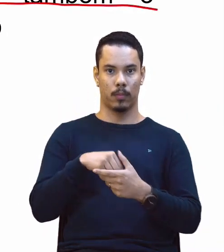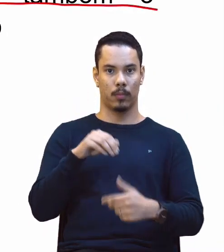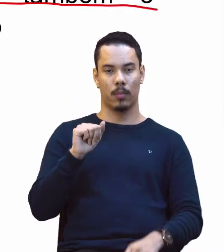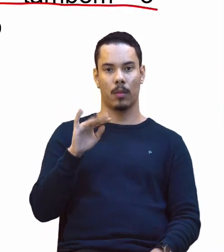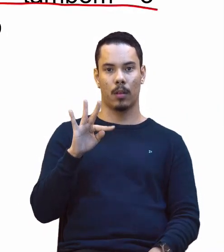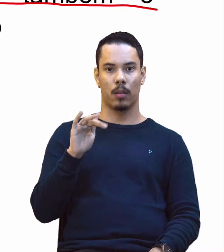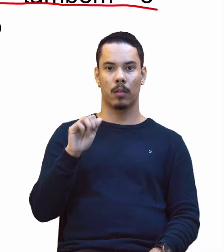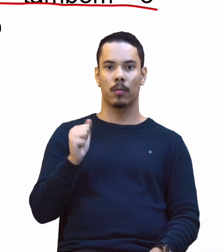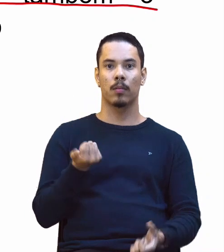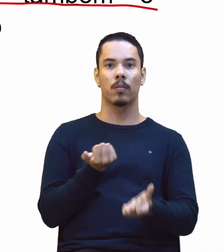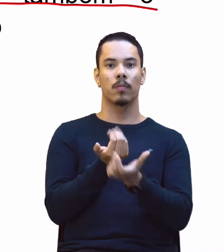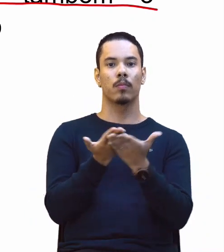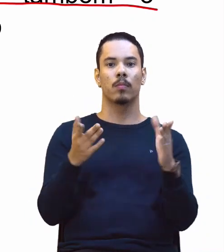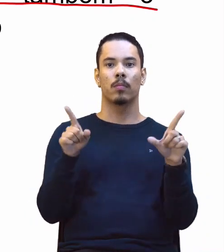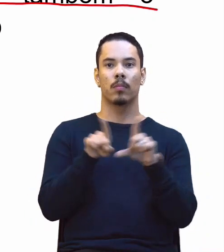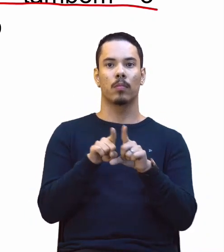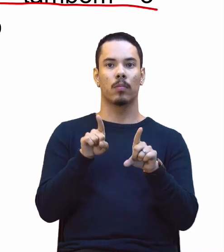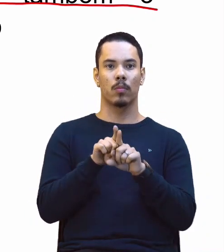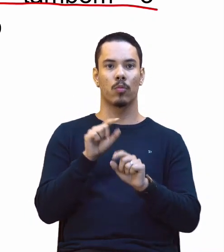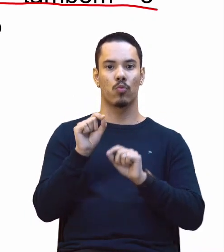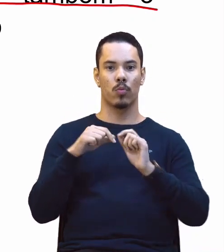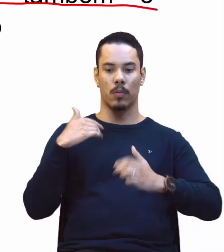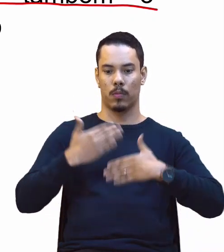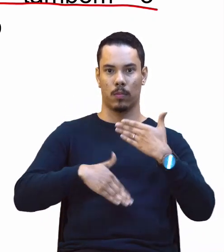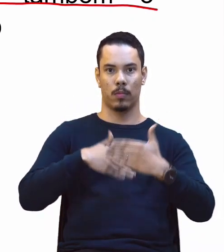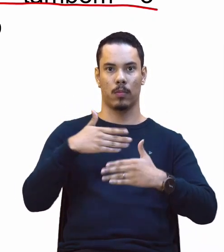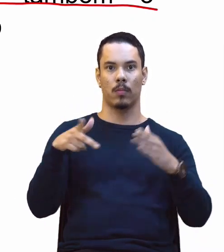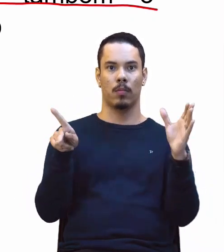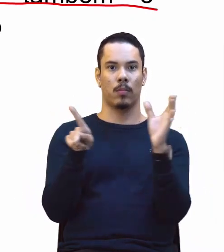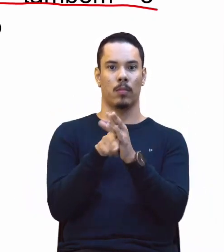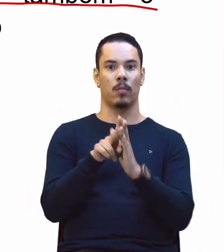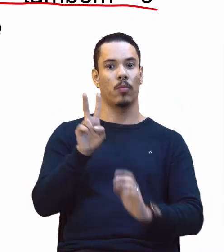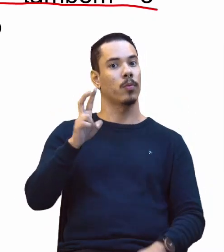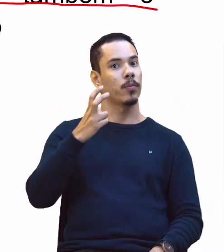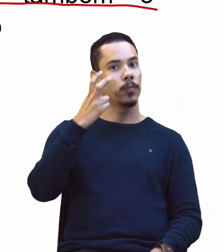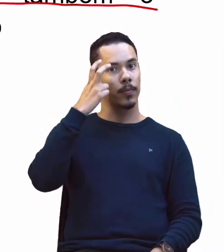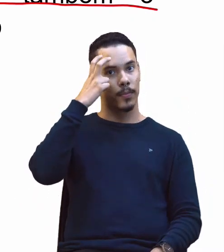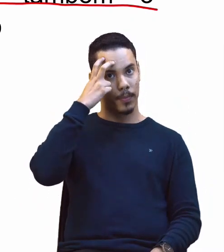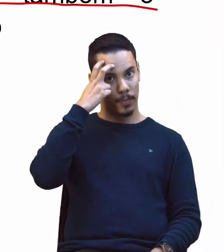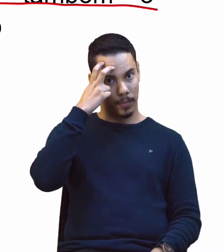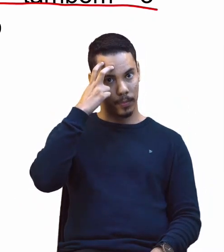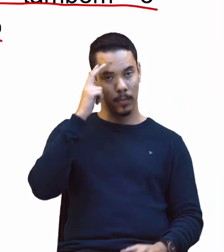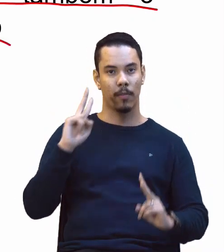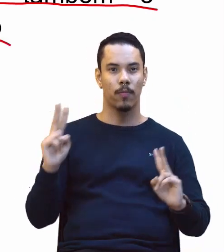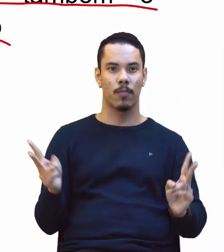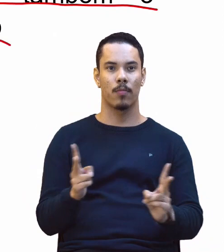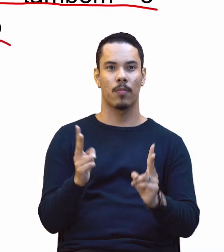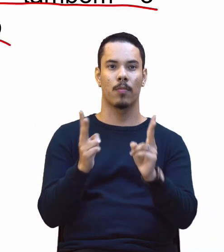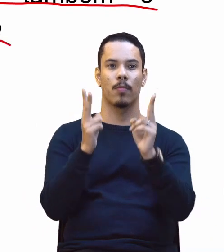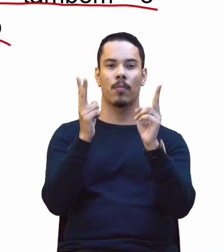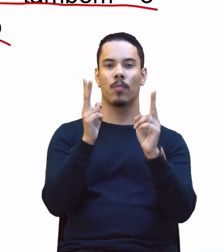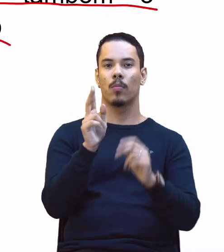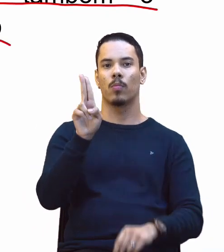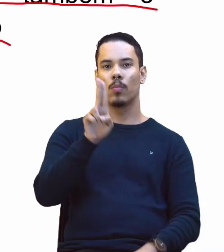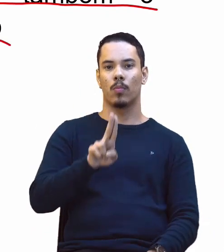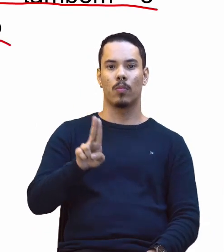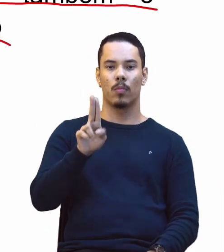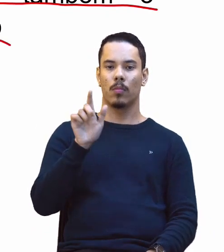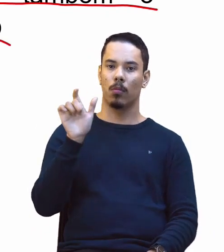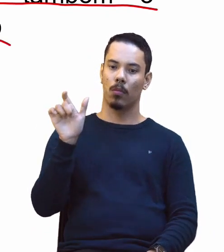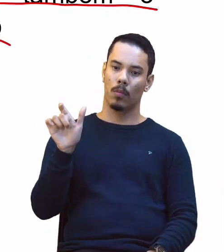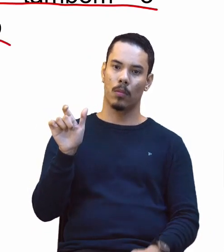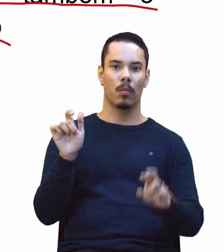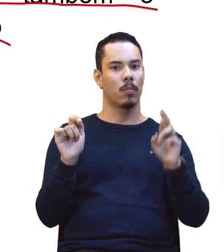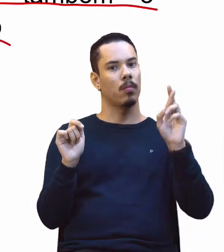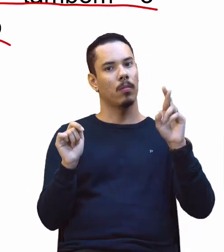favoreceu também ao desenvolvimento de uma cultura que valorizava o uso da